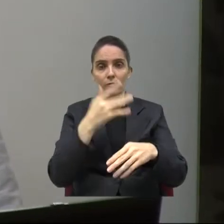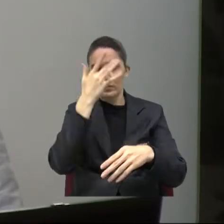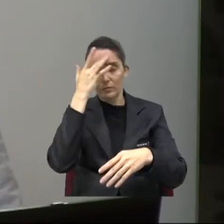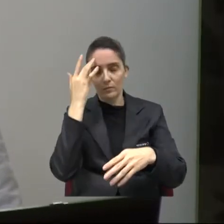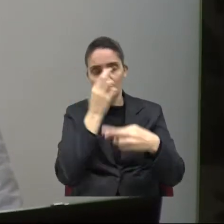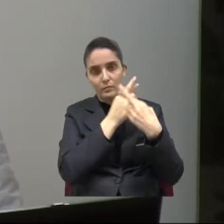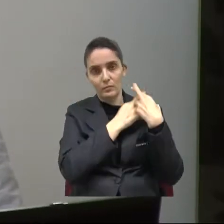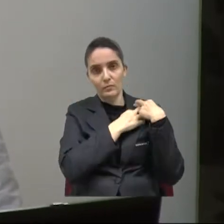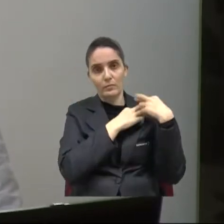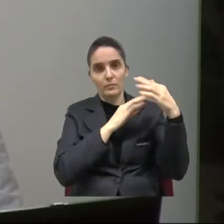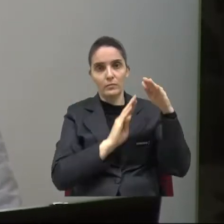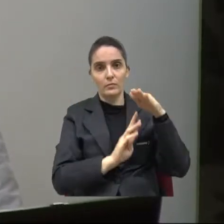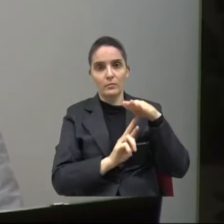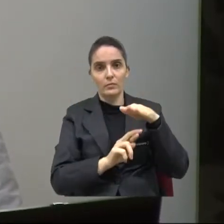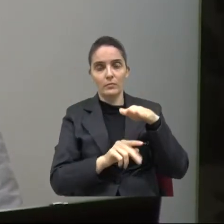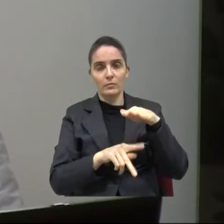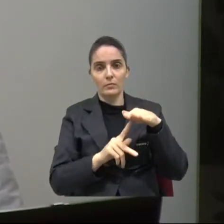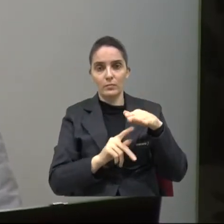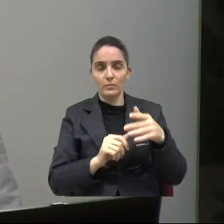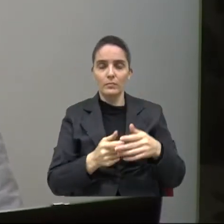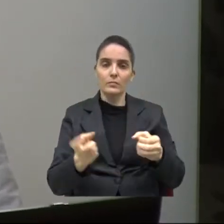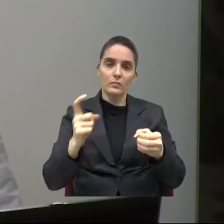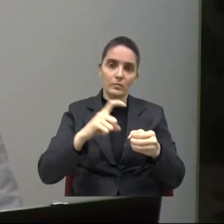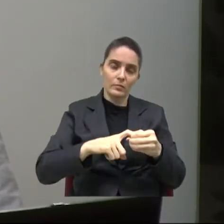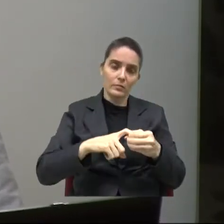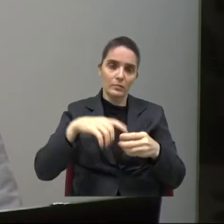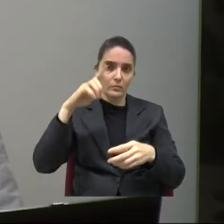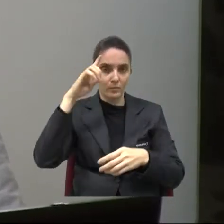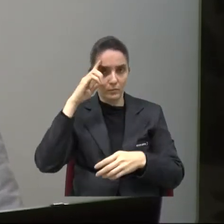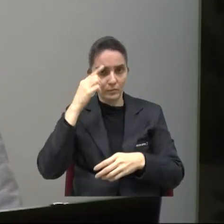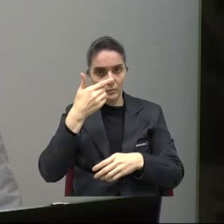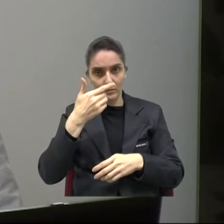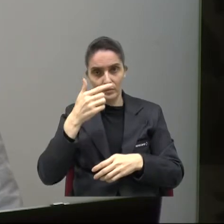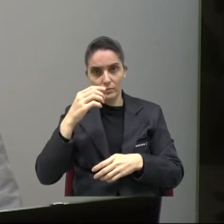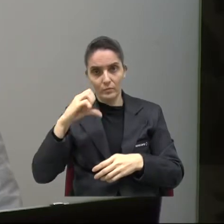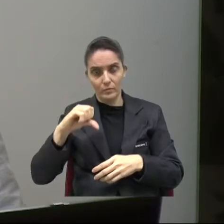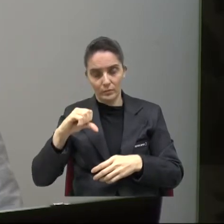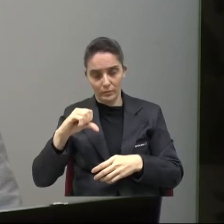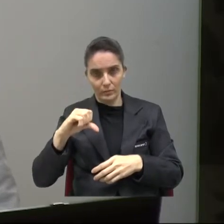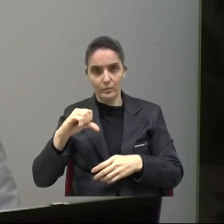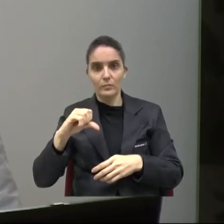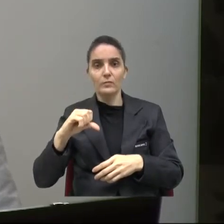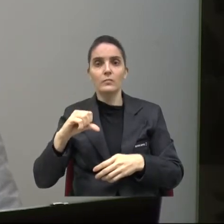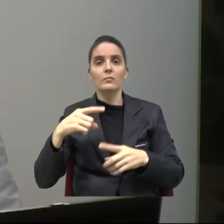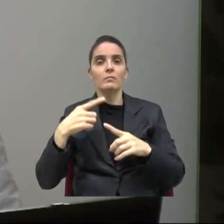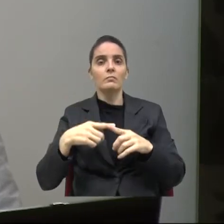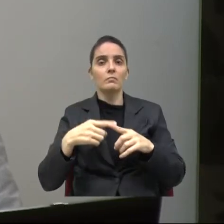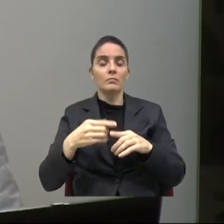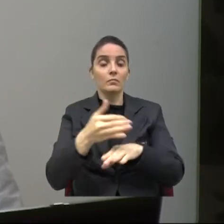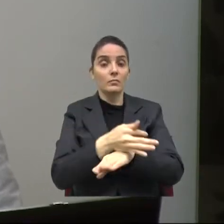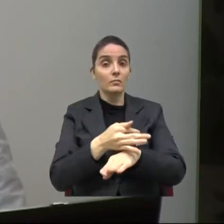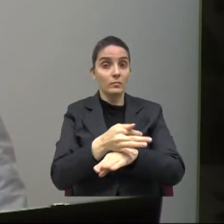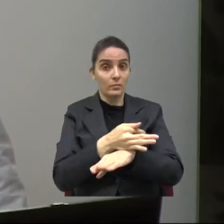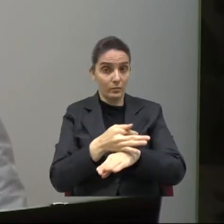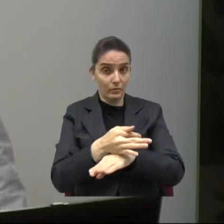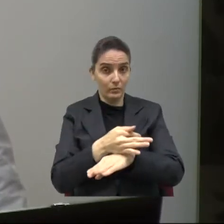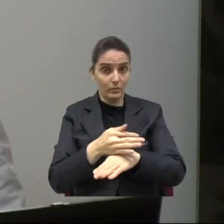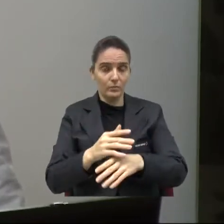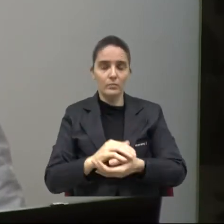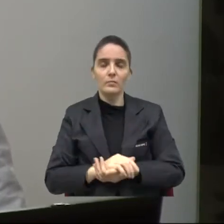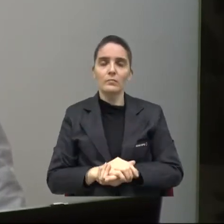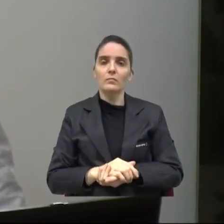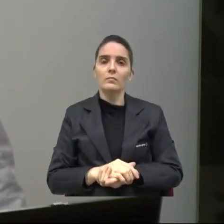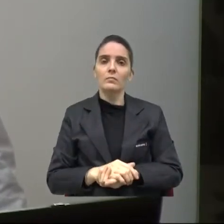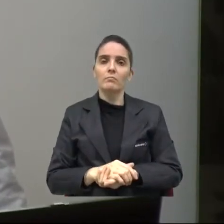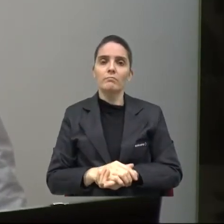férias, retorna, se não me engano, agora é dia 29 ao serviço, que é o diretor que cuida disso aí, que é